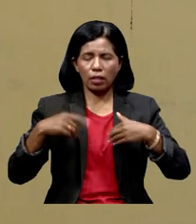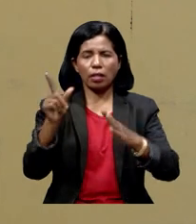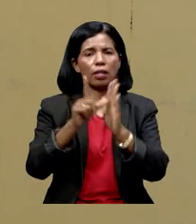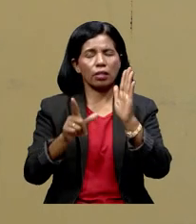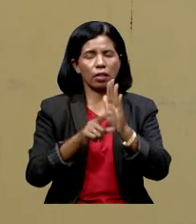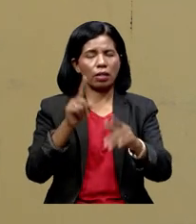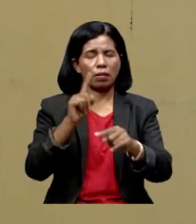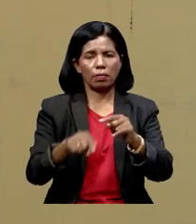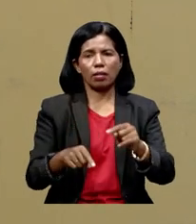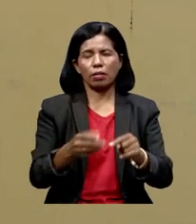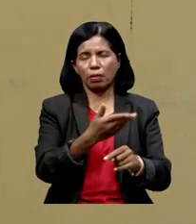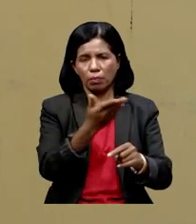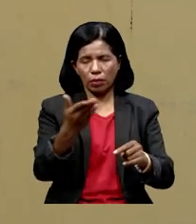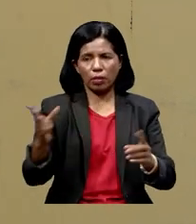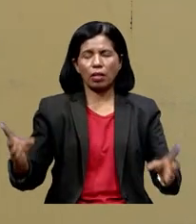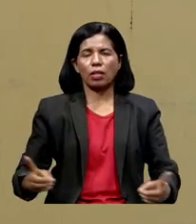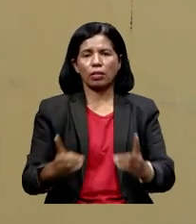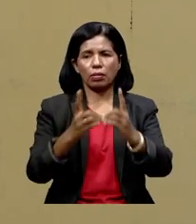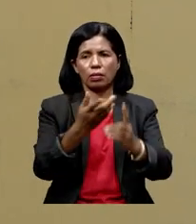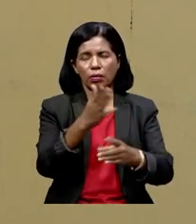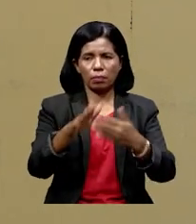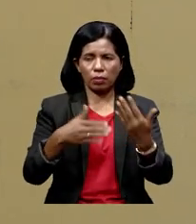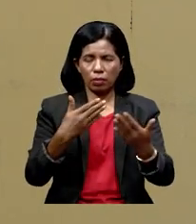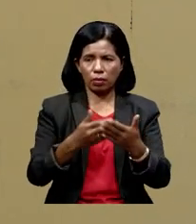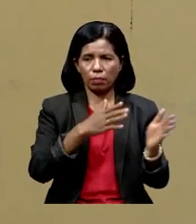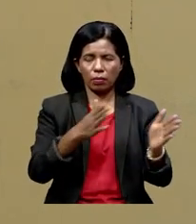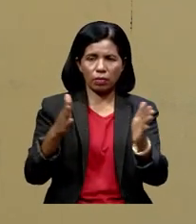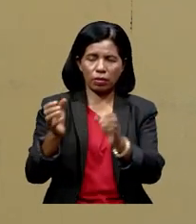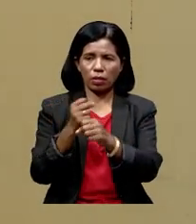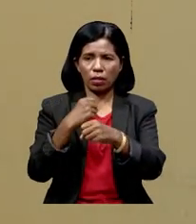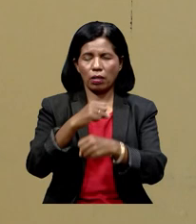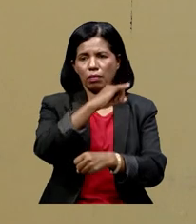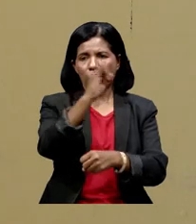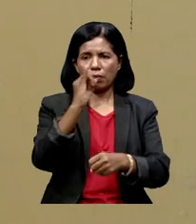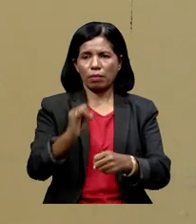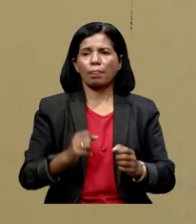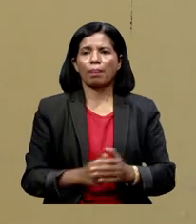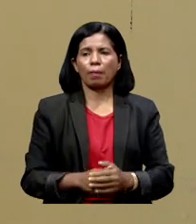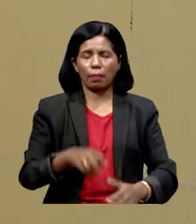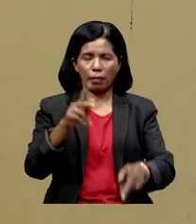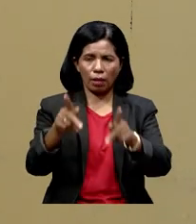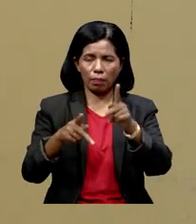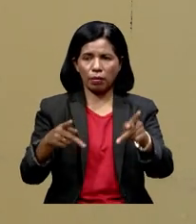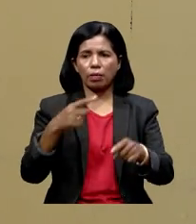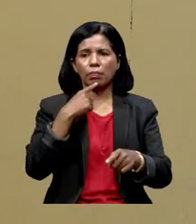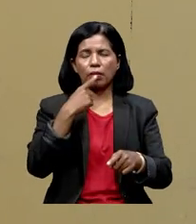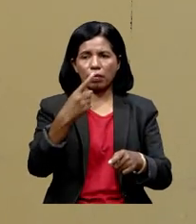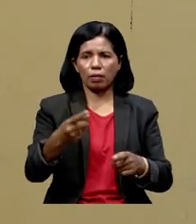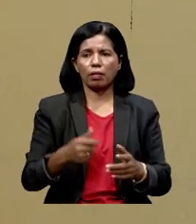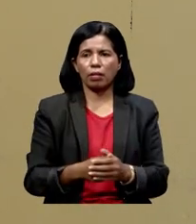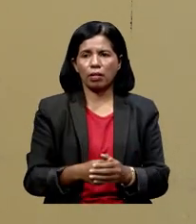e a pode ser implanta ela, e a pode ser minha processo de investigação. A mão deve suscita,